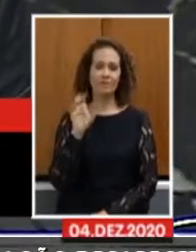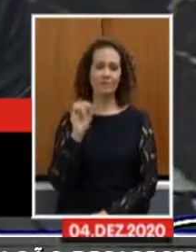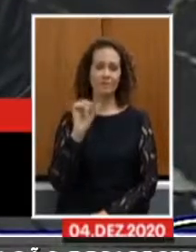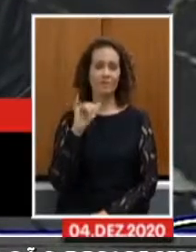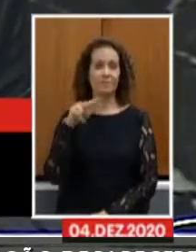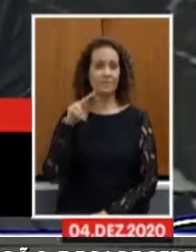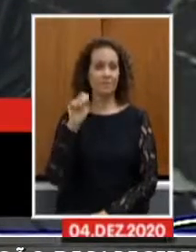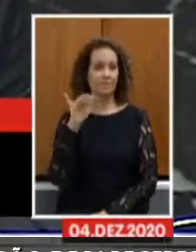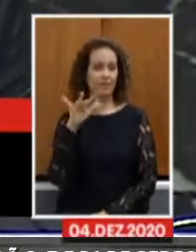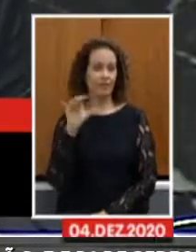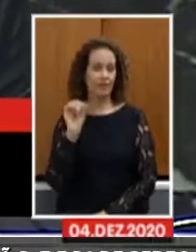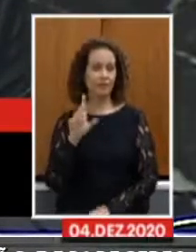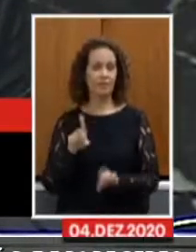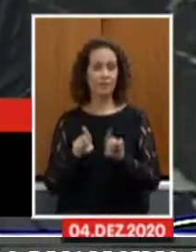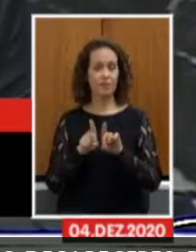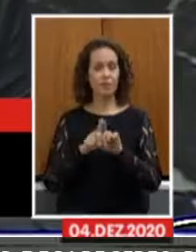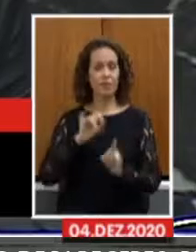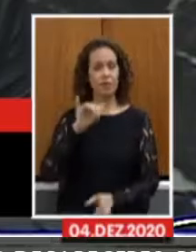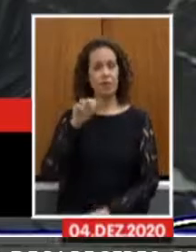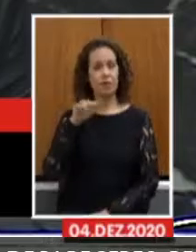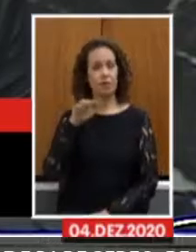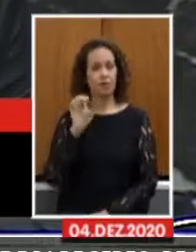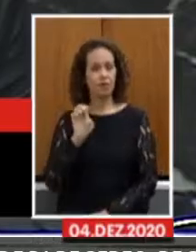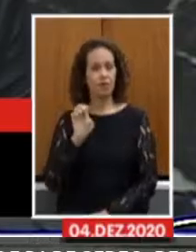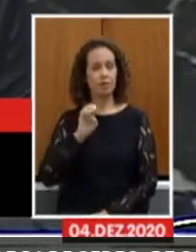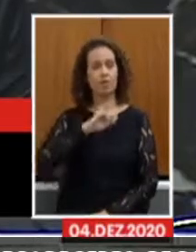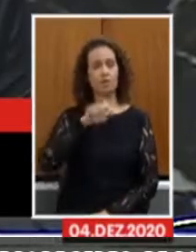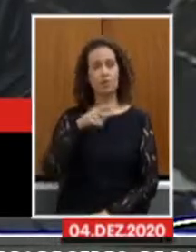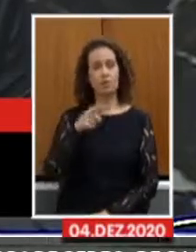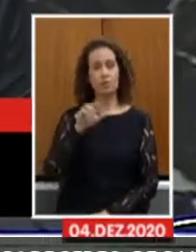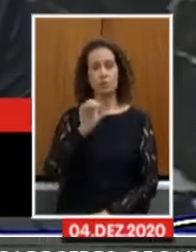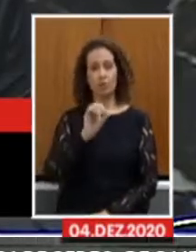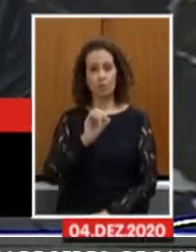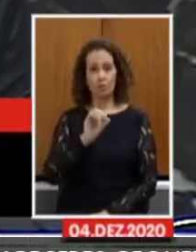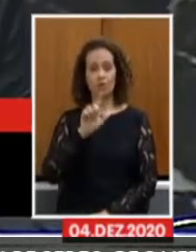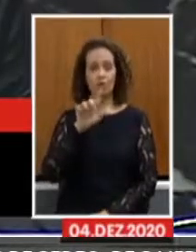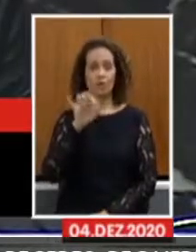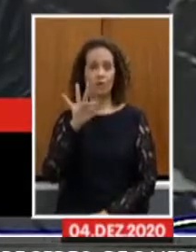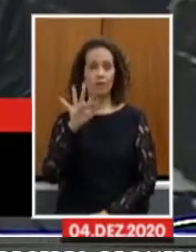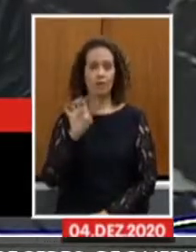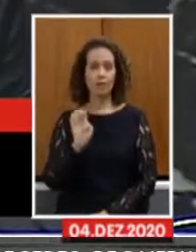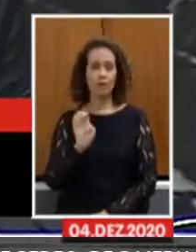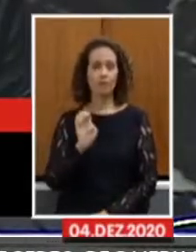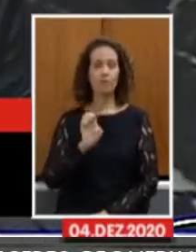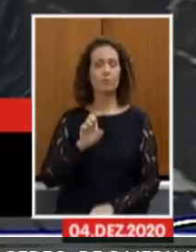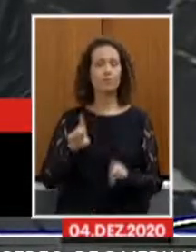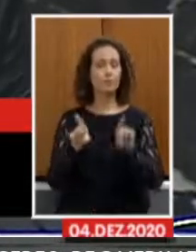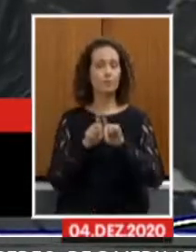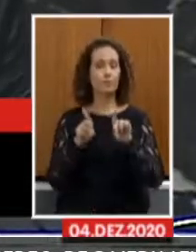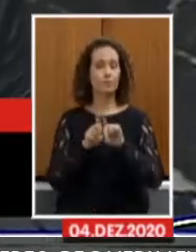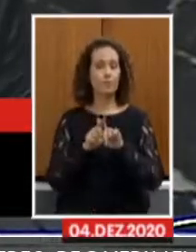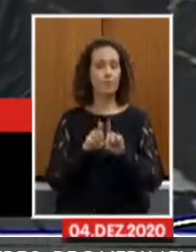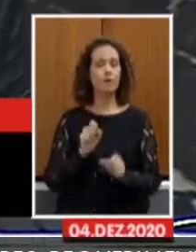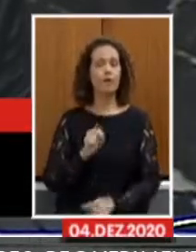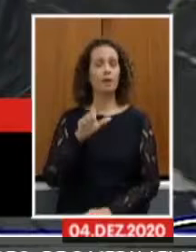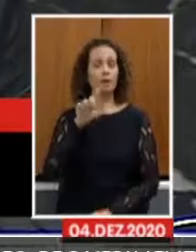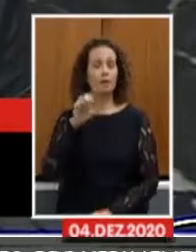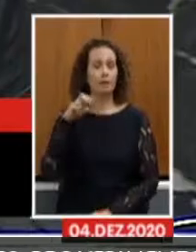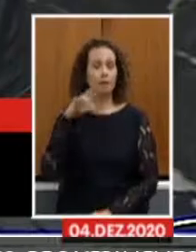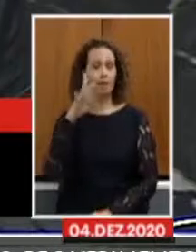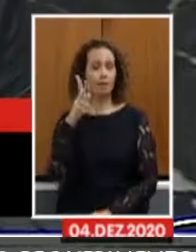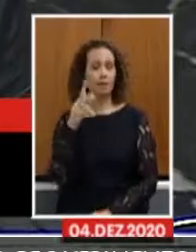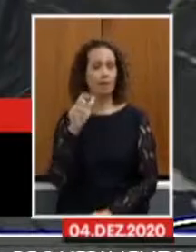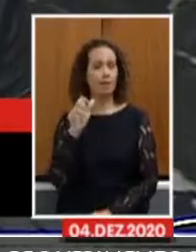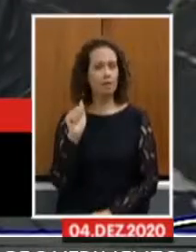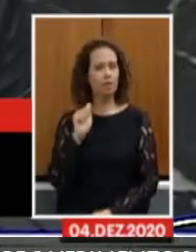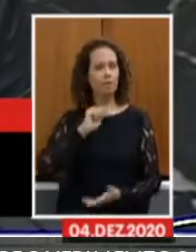Franco, a deputada Ione Pinheiro, os deputados João Leite, João Magalhães, João Vitor Xavier, a deputada Laura Serrano, o deputado Leandro Genaro, a deputada Leninha, os deputados Léo